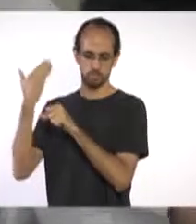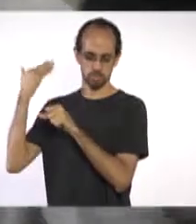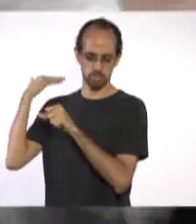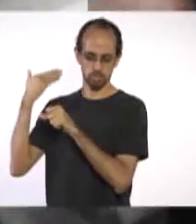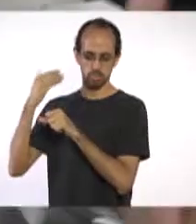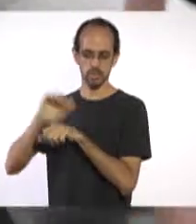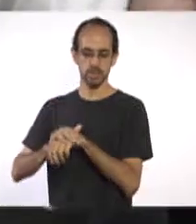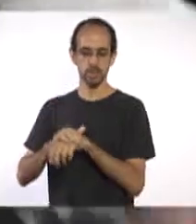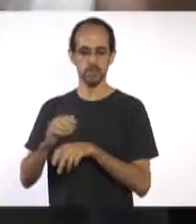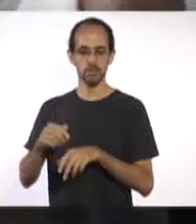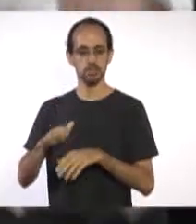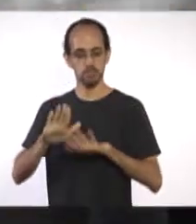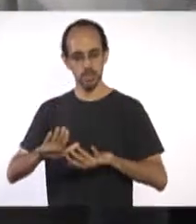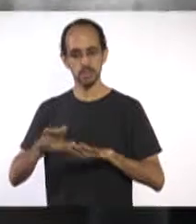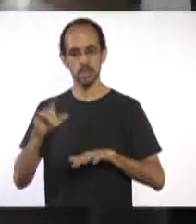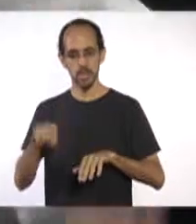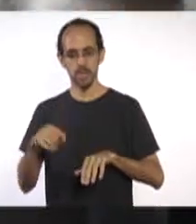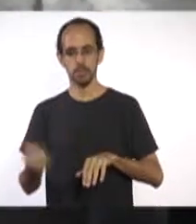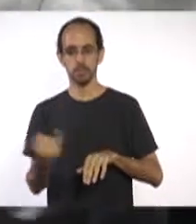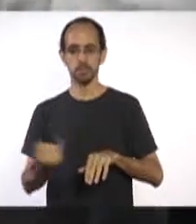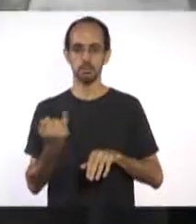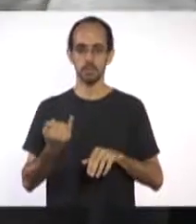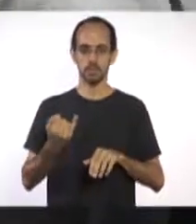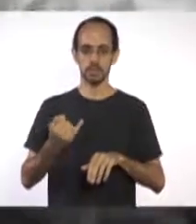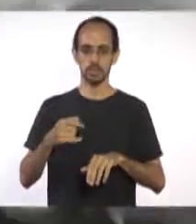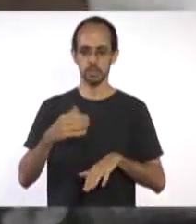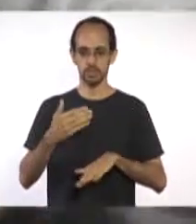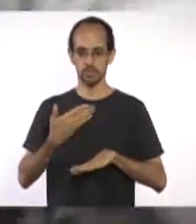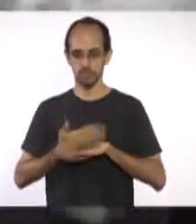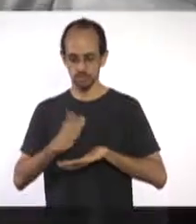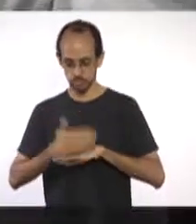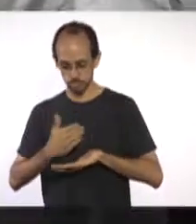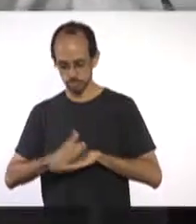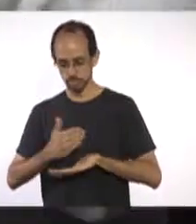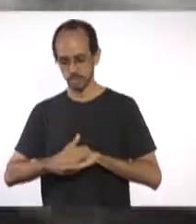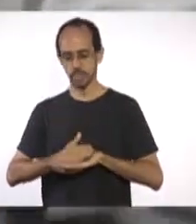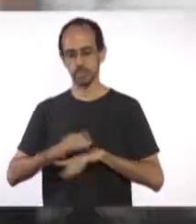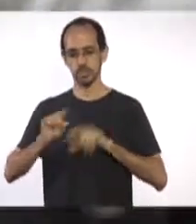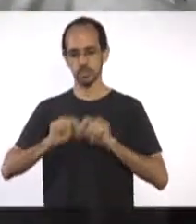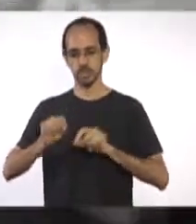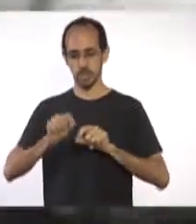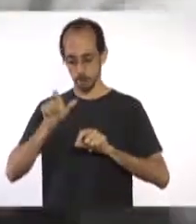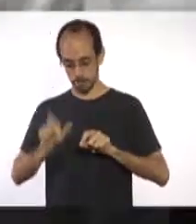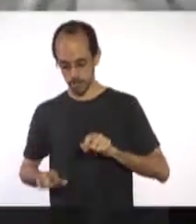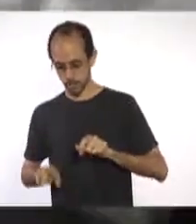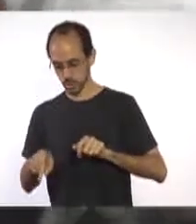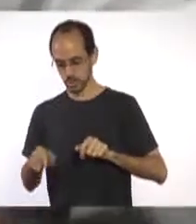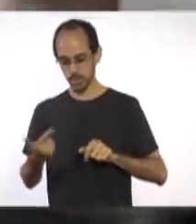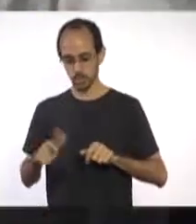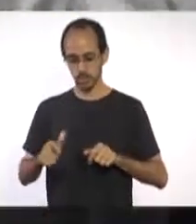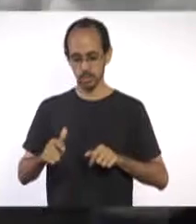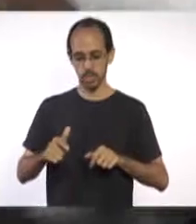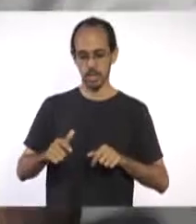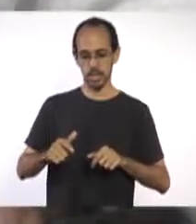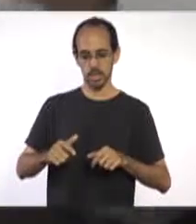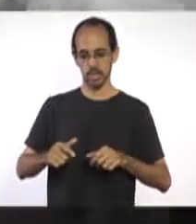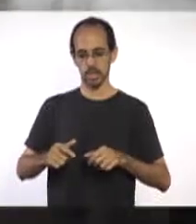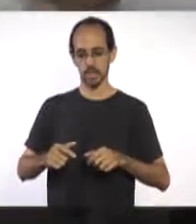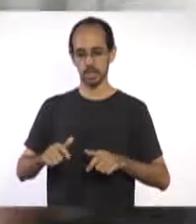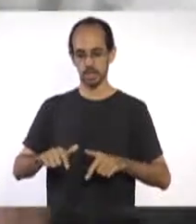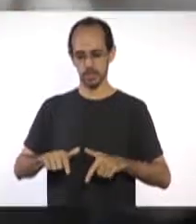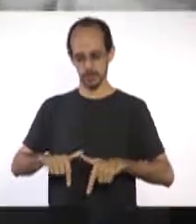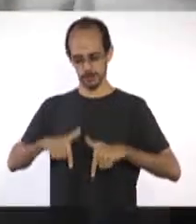maneira, é bom deixar, é uma prática, quer dizer, pessoas que não têm o preparo necessário e suficiente